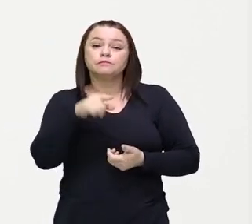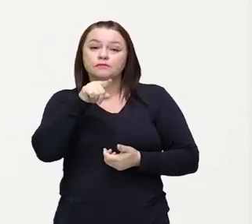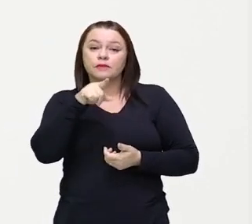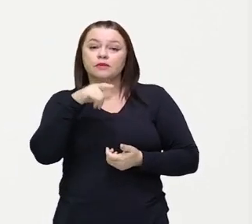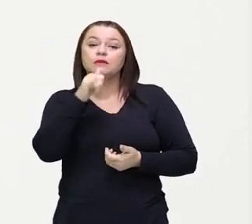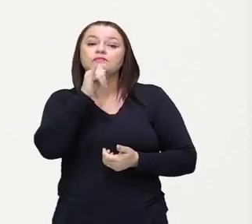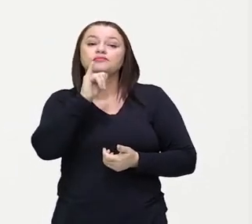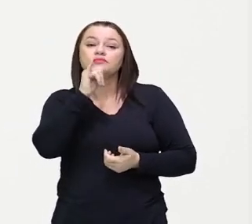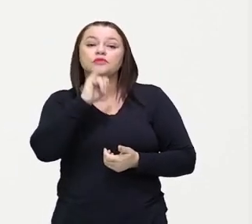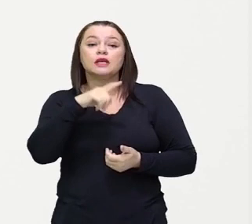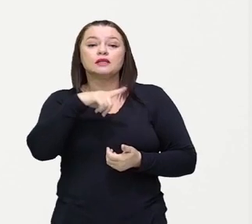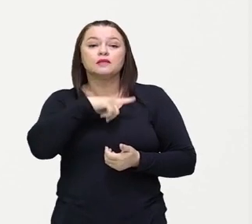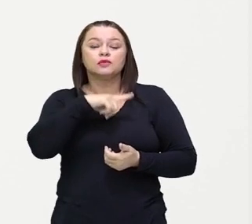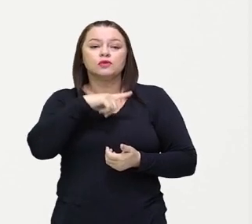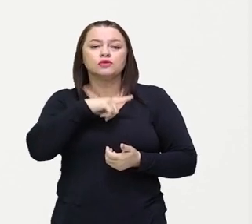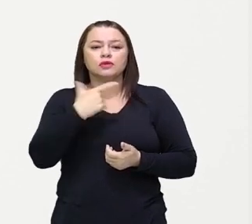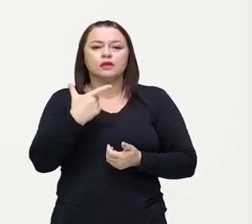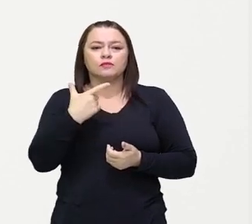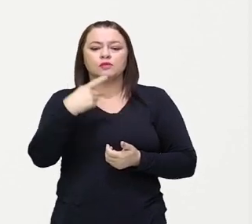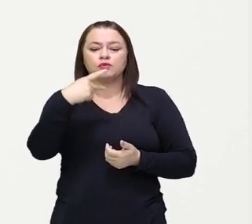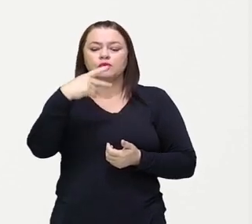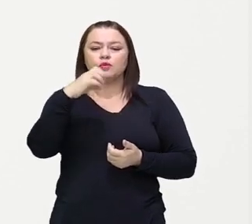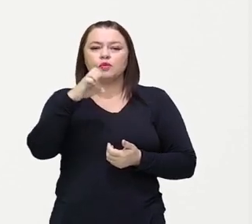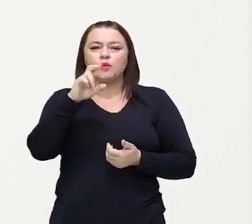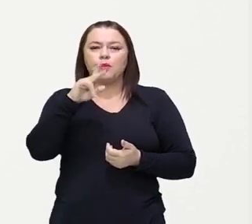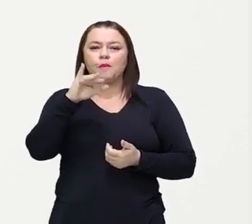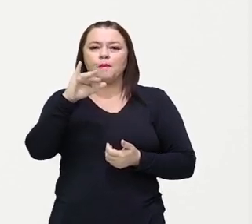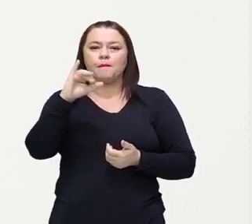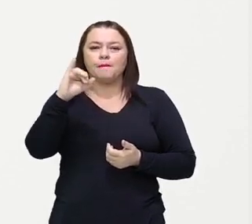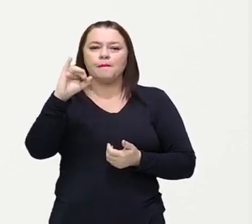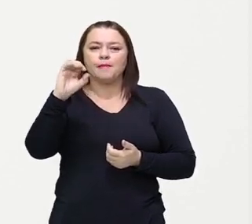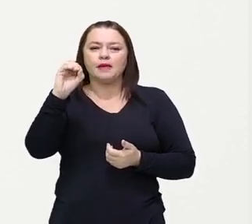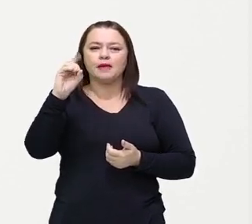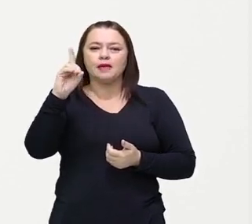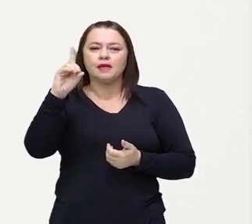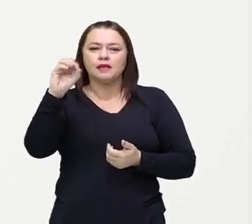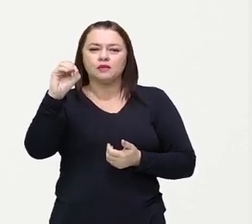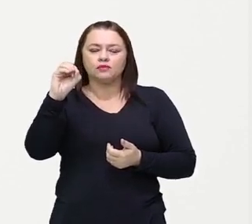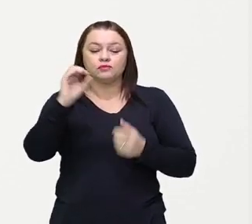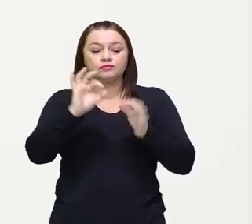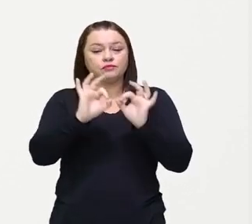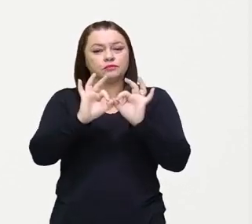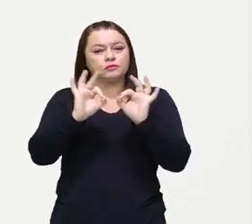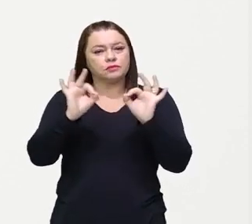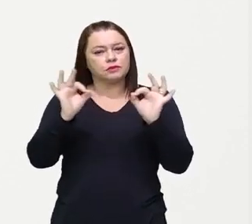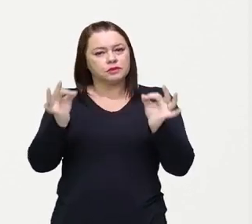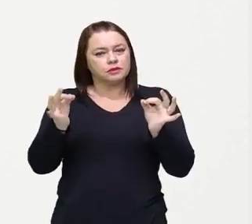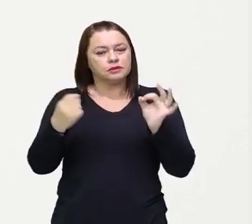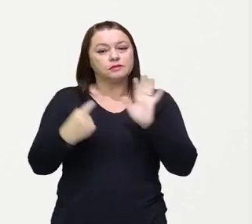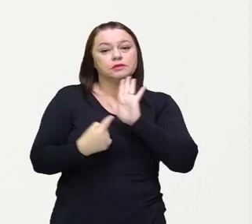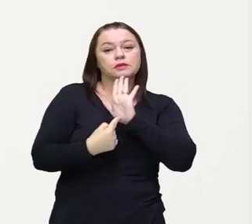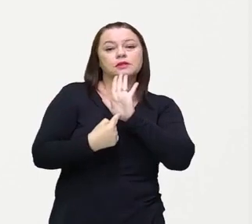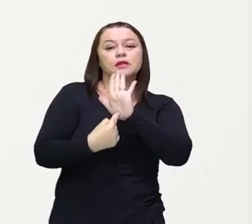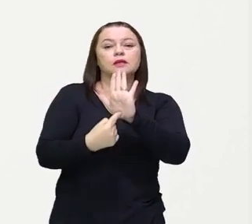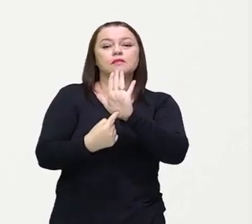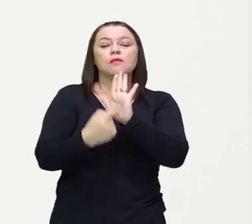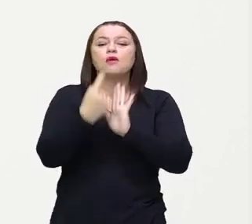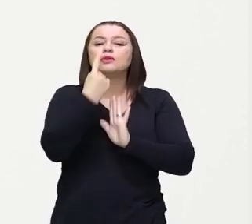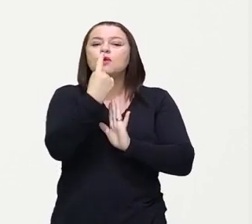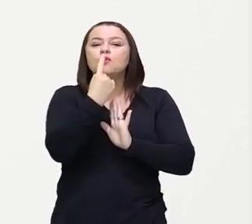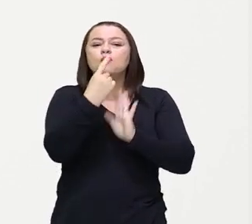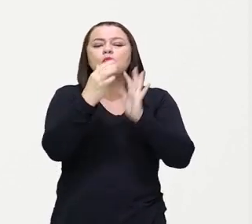o período simples. O que significa um período simples? Ele apresenta uma